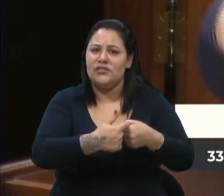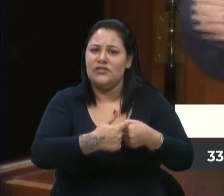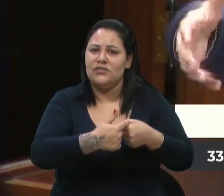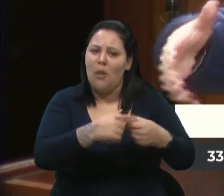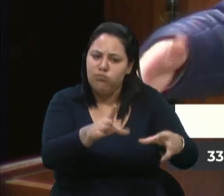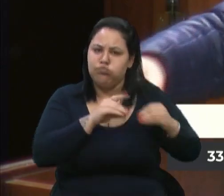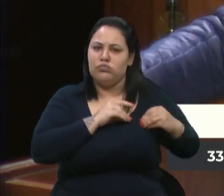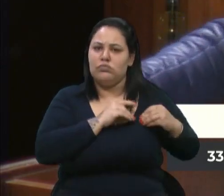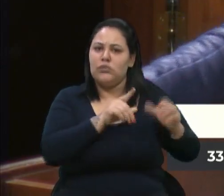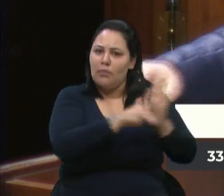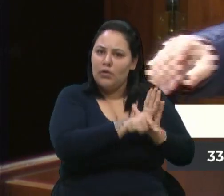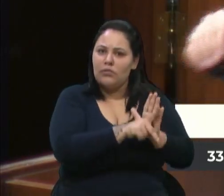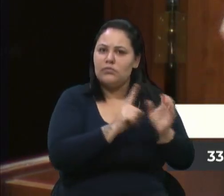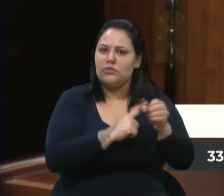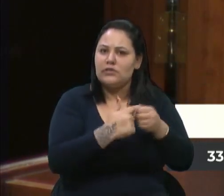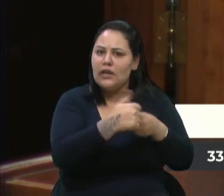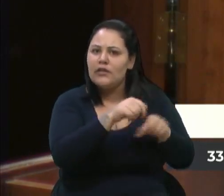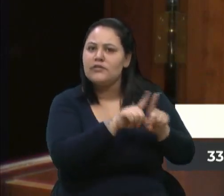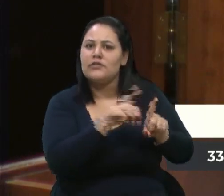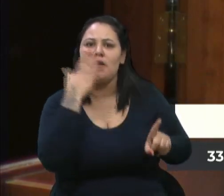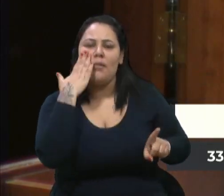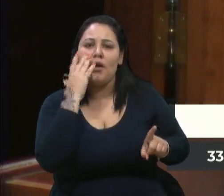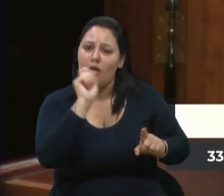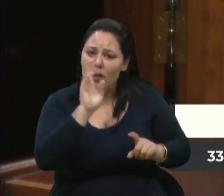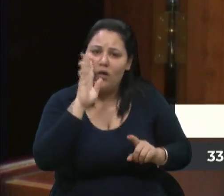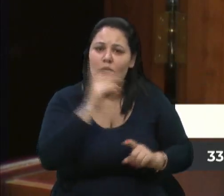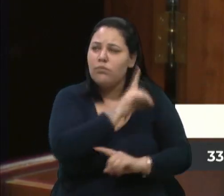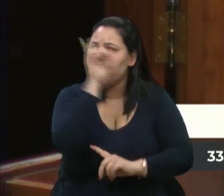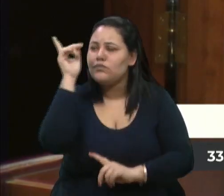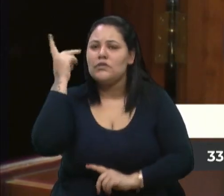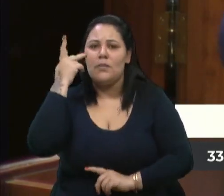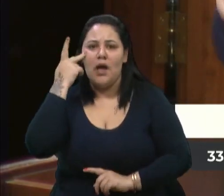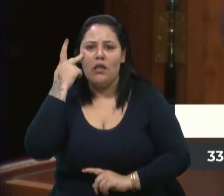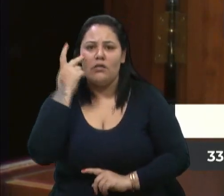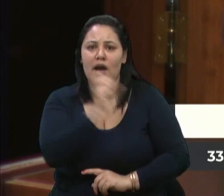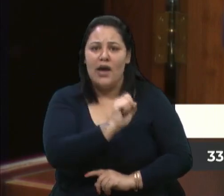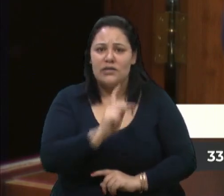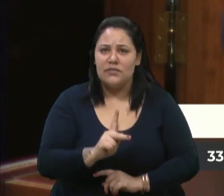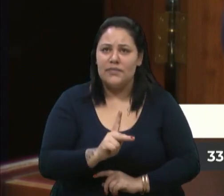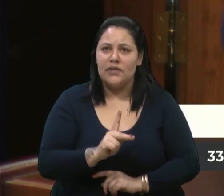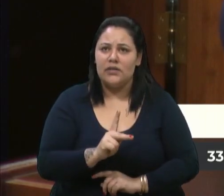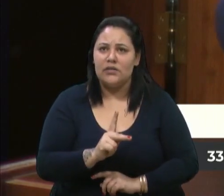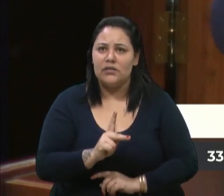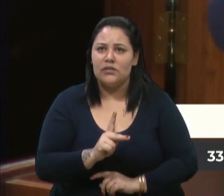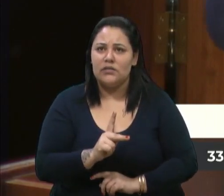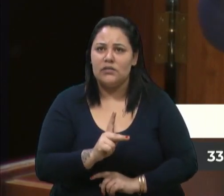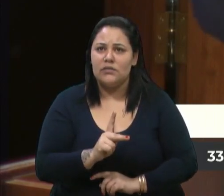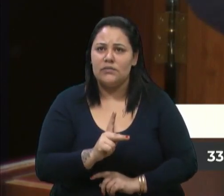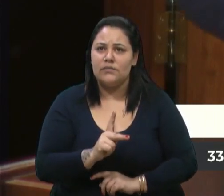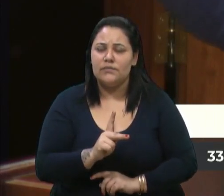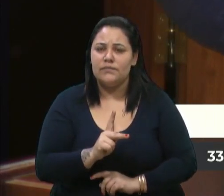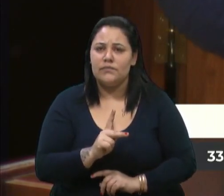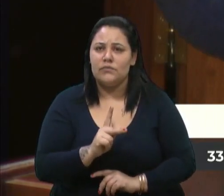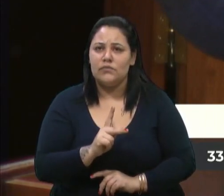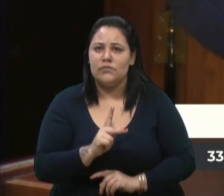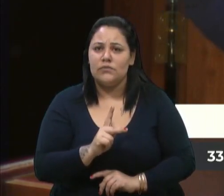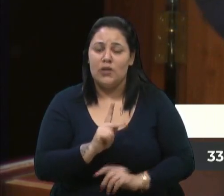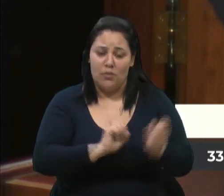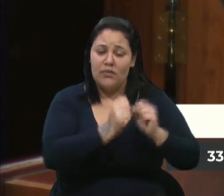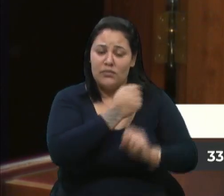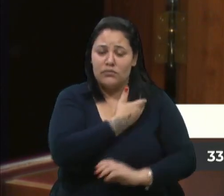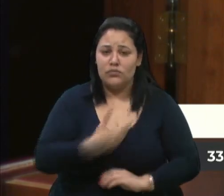que tem acontecido em São Paulo. A SP Tours é a mesma função da SP Obras. A SP Tours é uma empresa pública lá de São